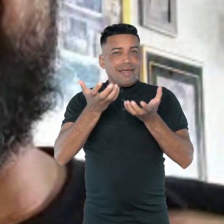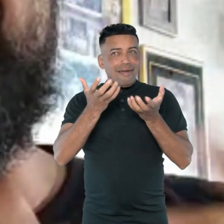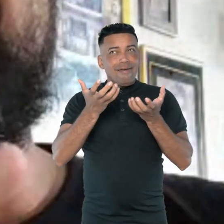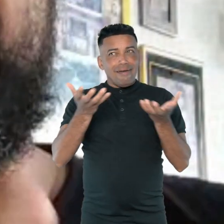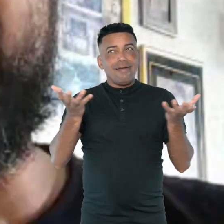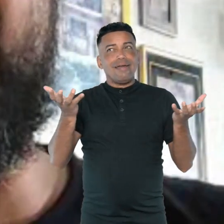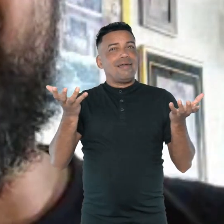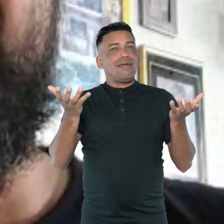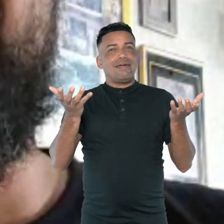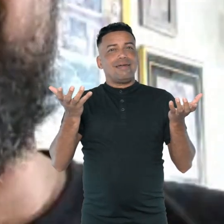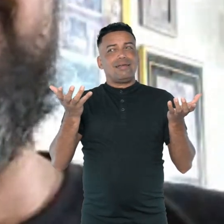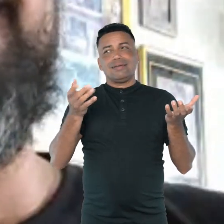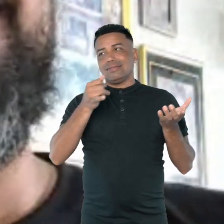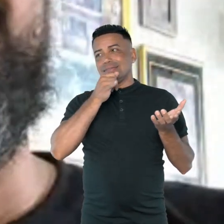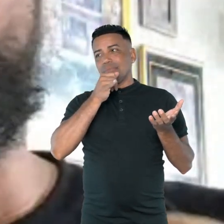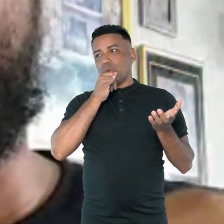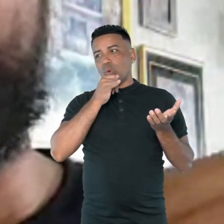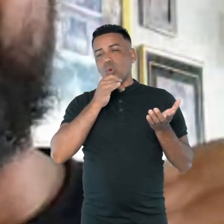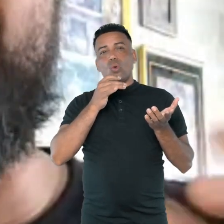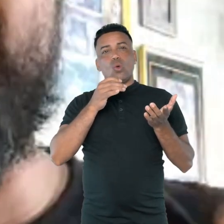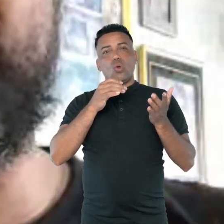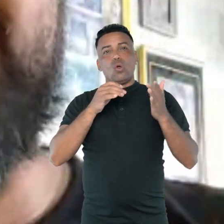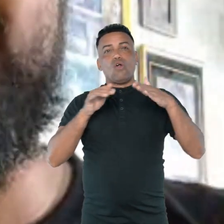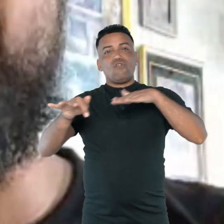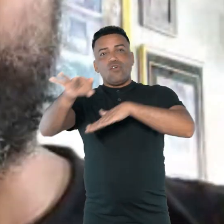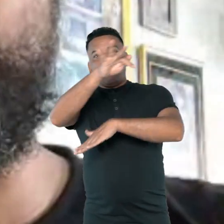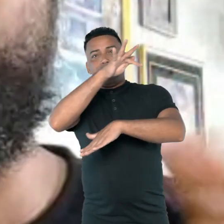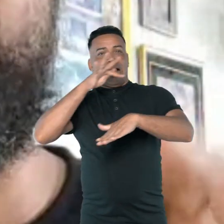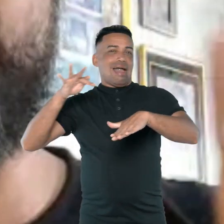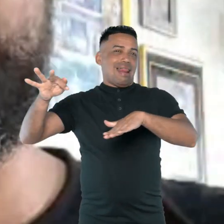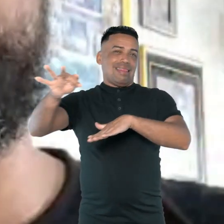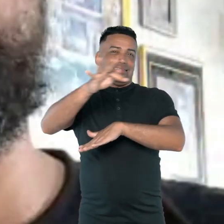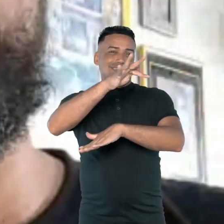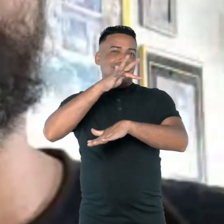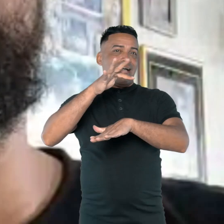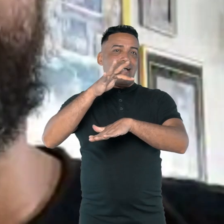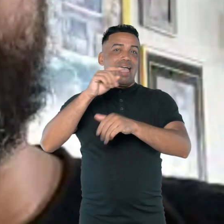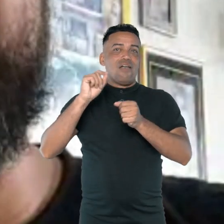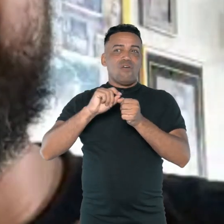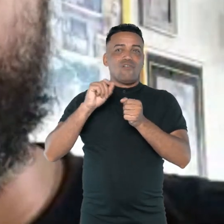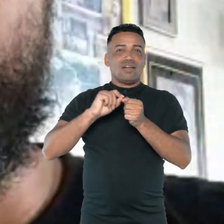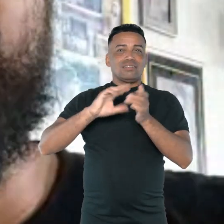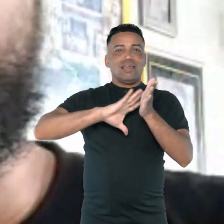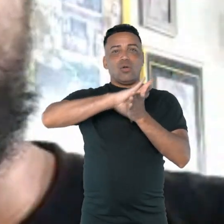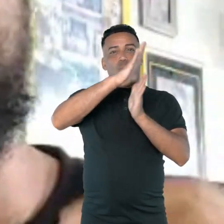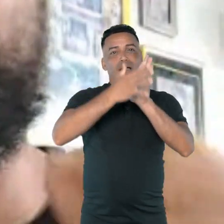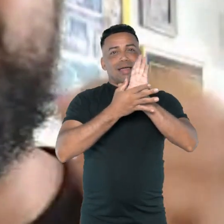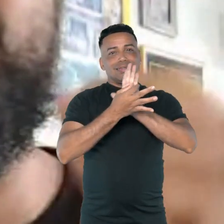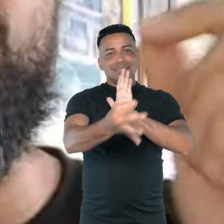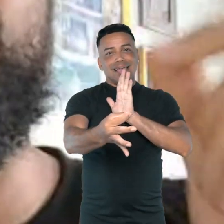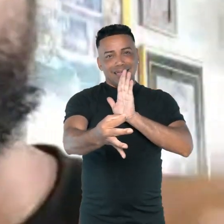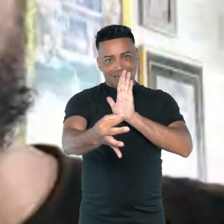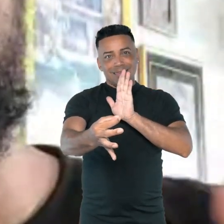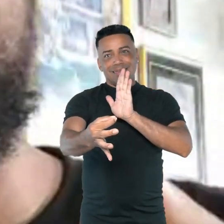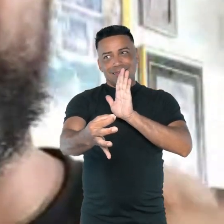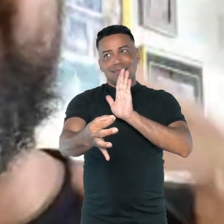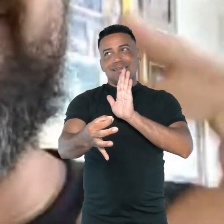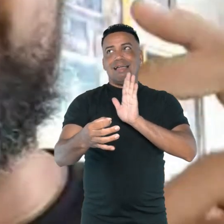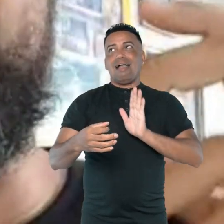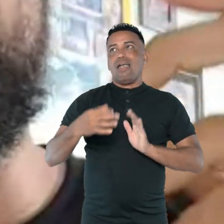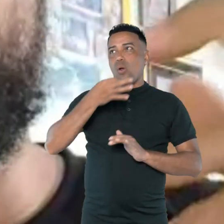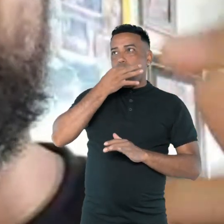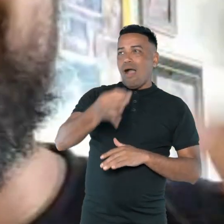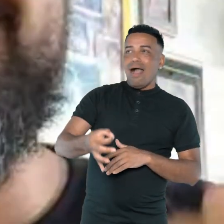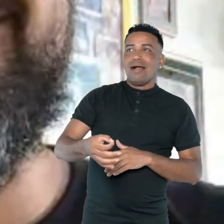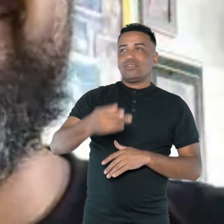digamos assim, classificar, embasar, né? Eu vou fazer aqui uma resenha dessa obra, eu acho que o autor